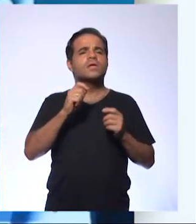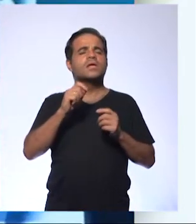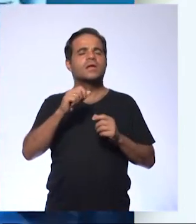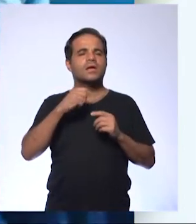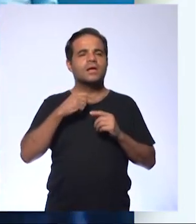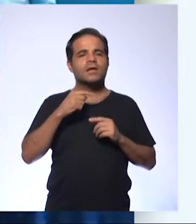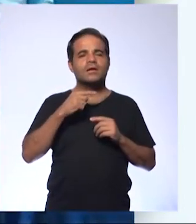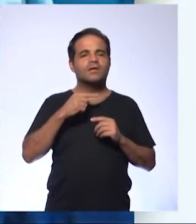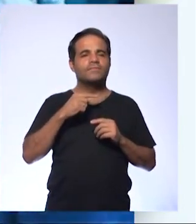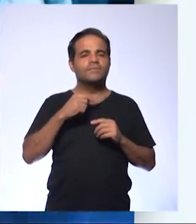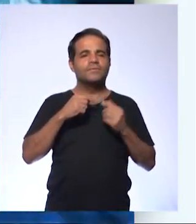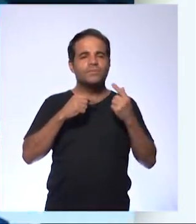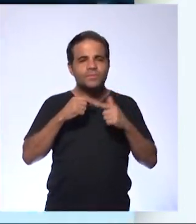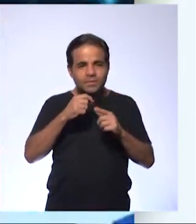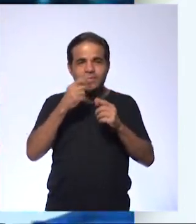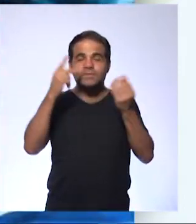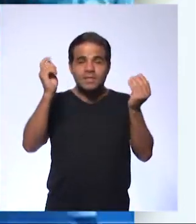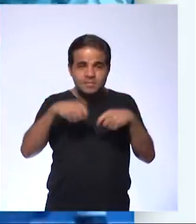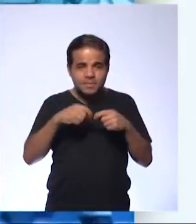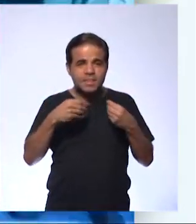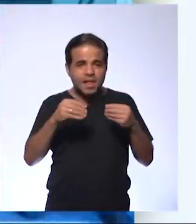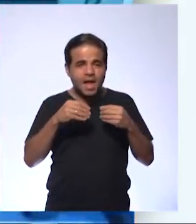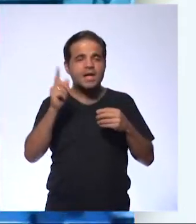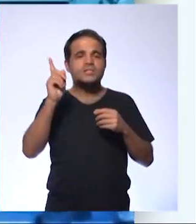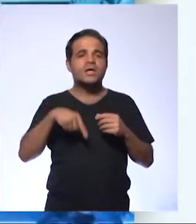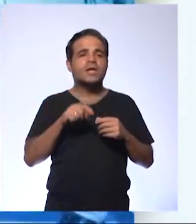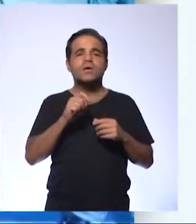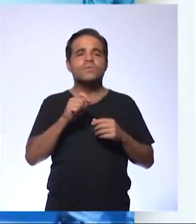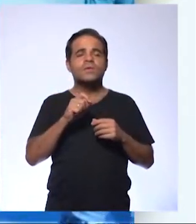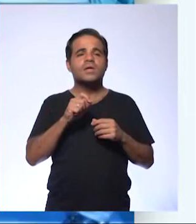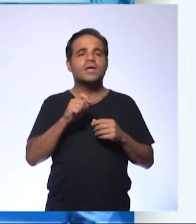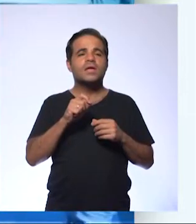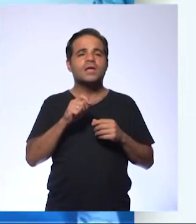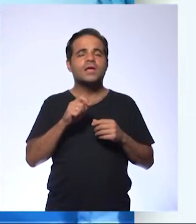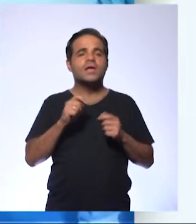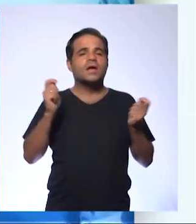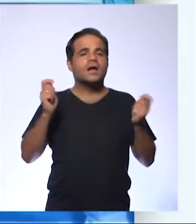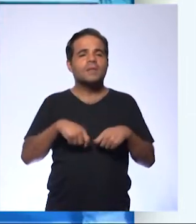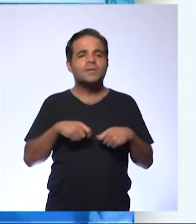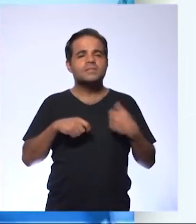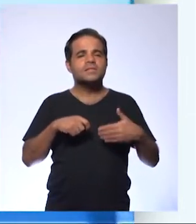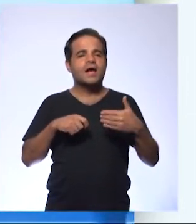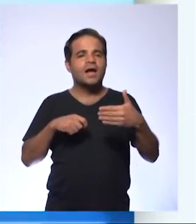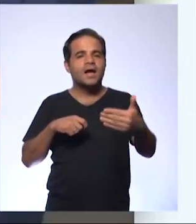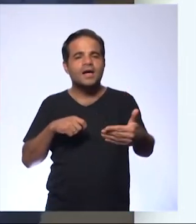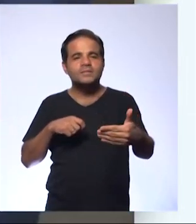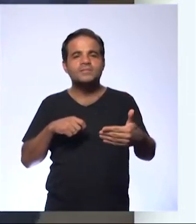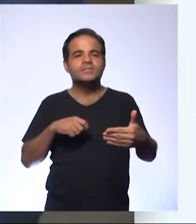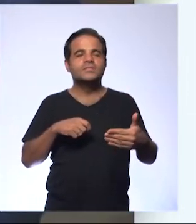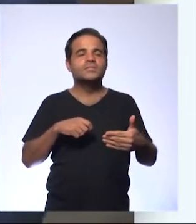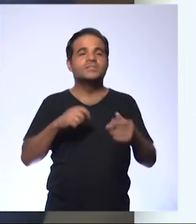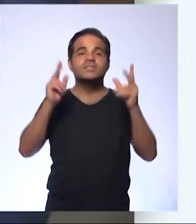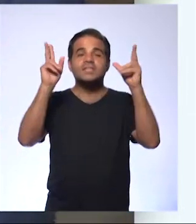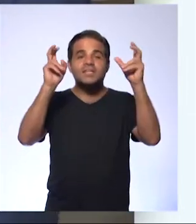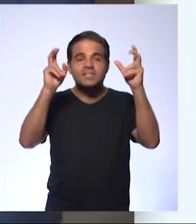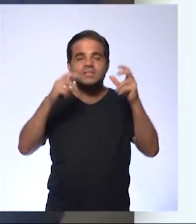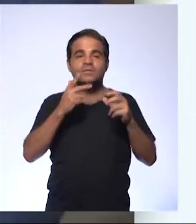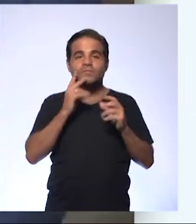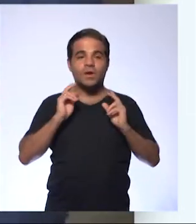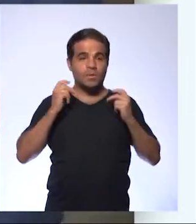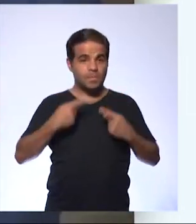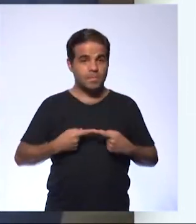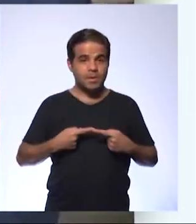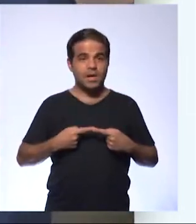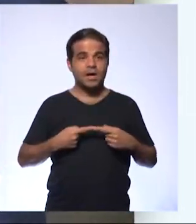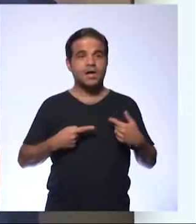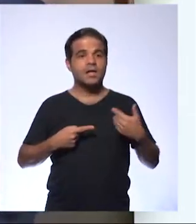né? A flexibilidade é a sua capacidade de, a questão falando do humano, né? Como